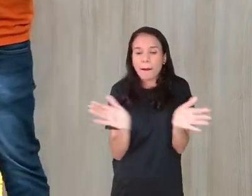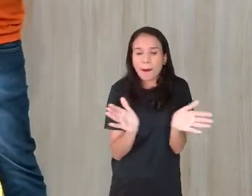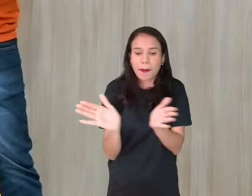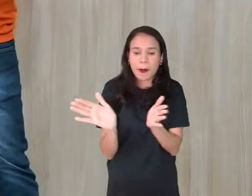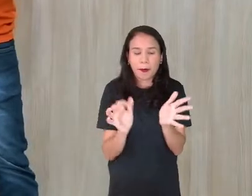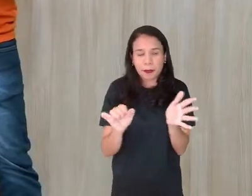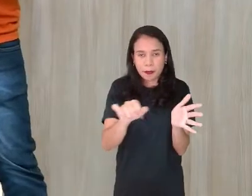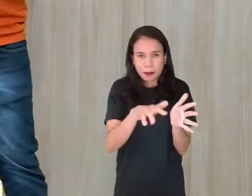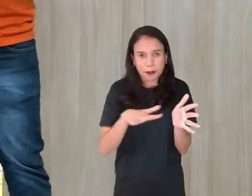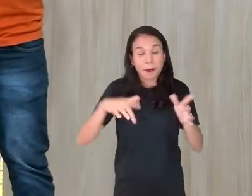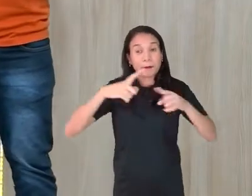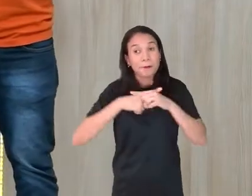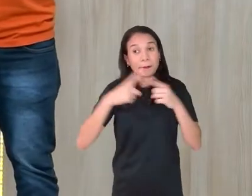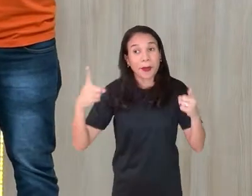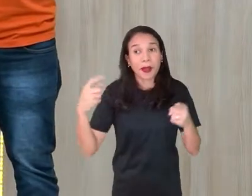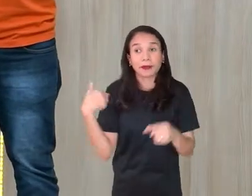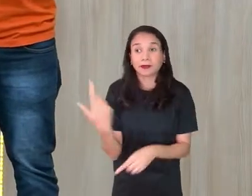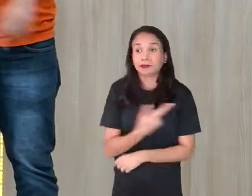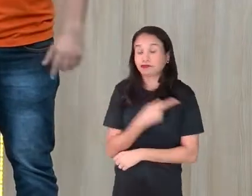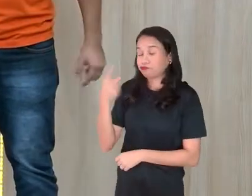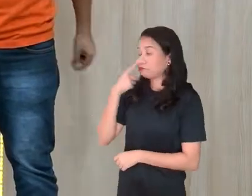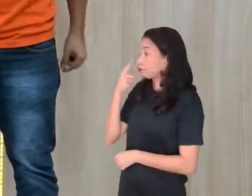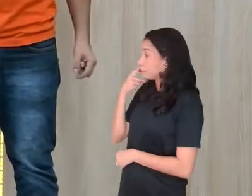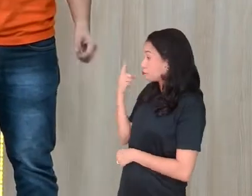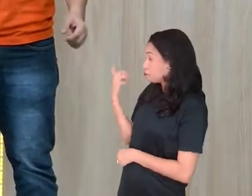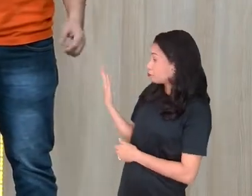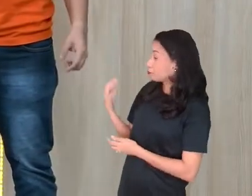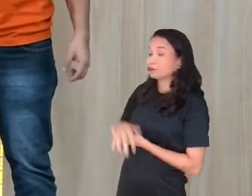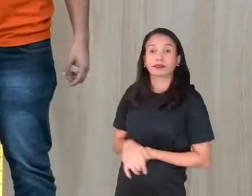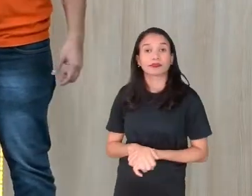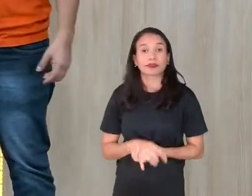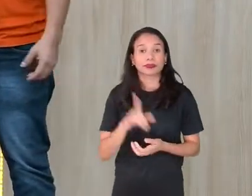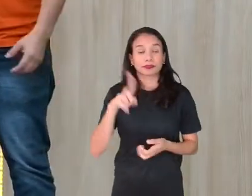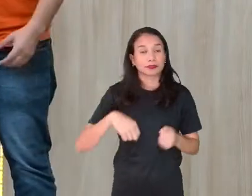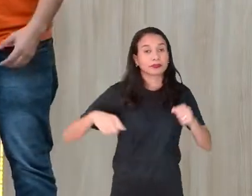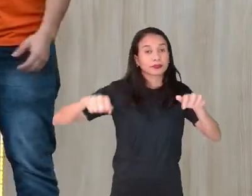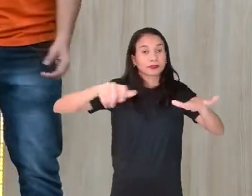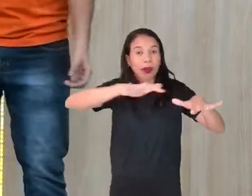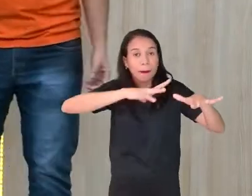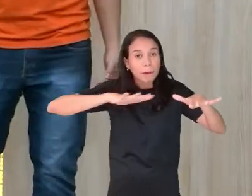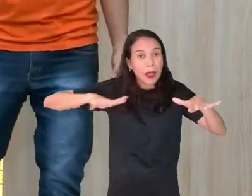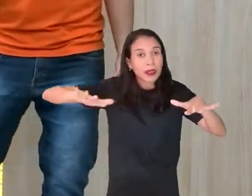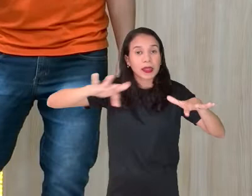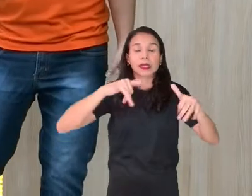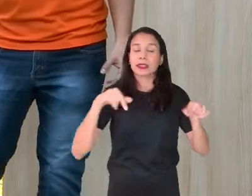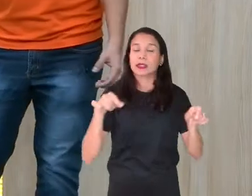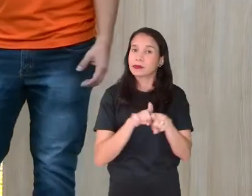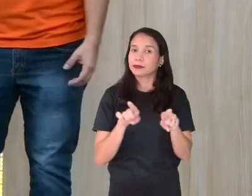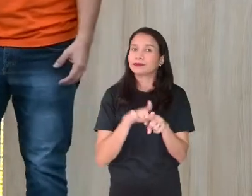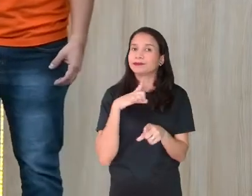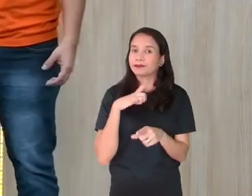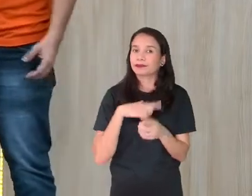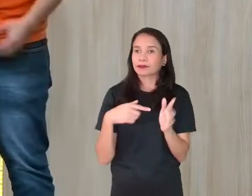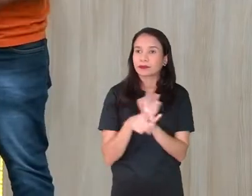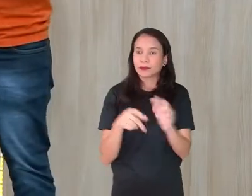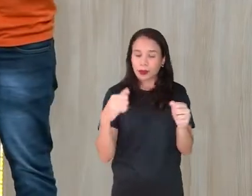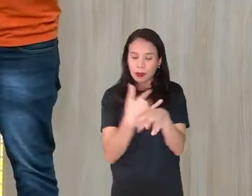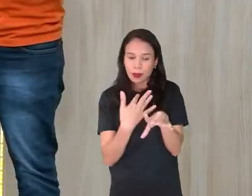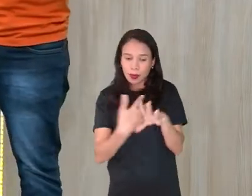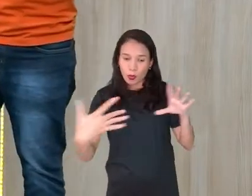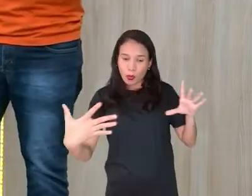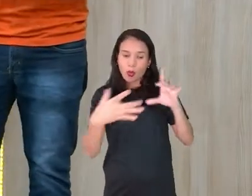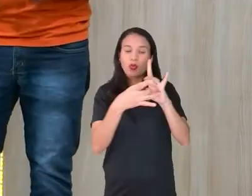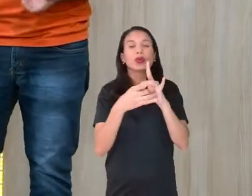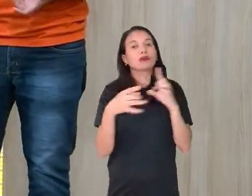o território. Porém, como vocês estão vendo aqui, né, as áreas de planície, elas também, né, em áreas urbanas,